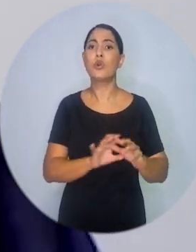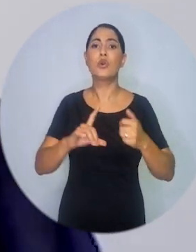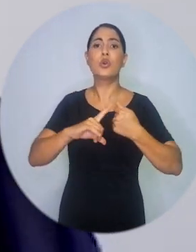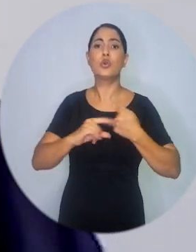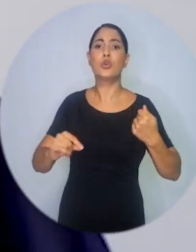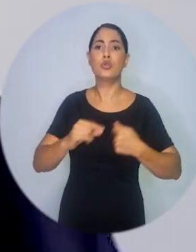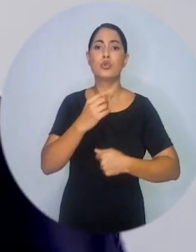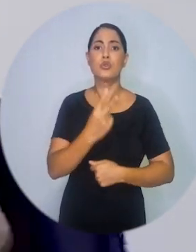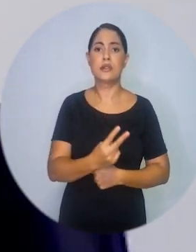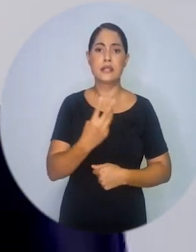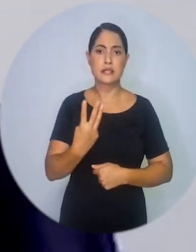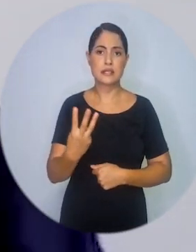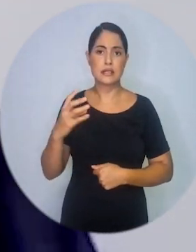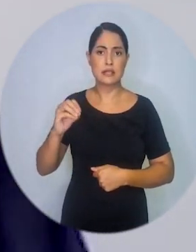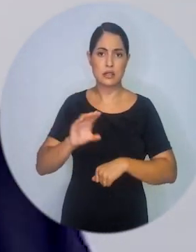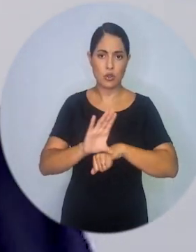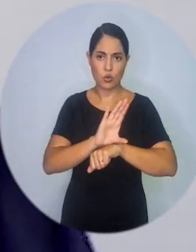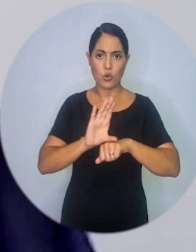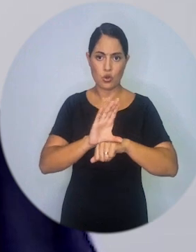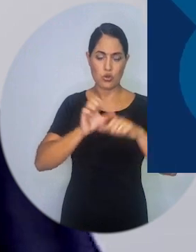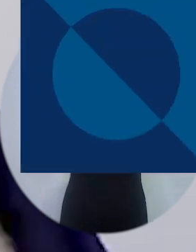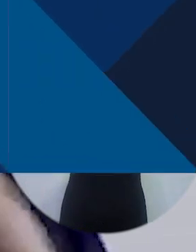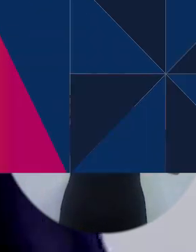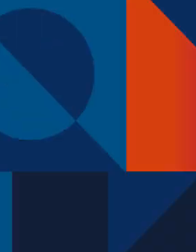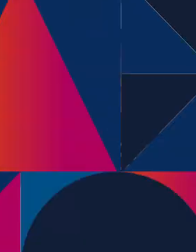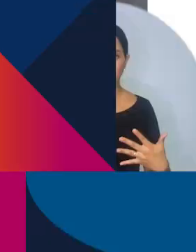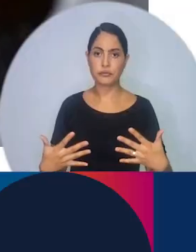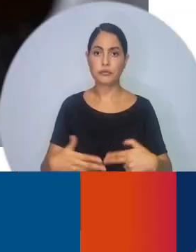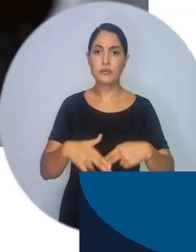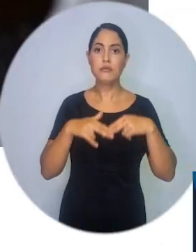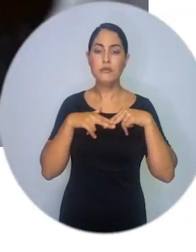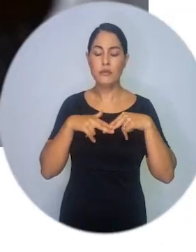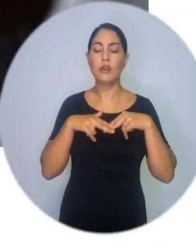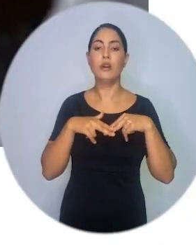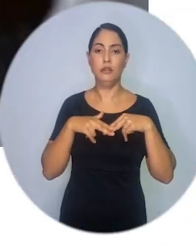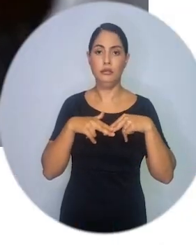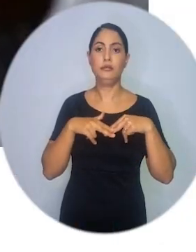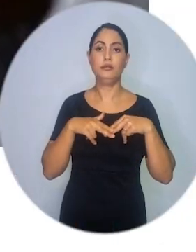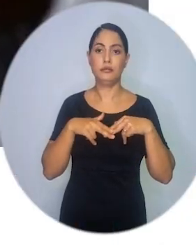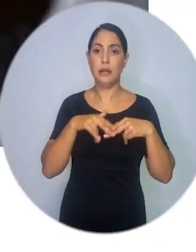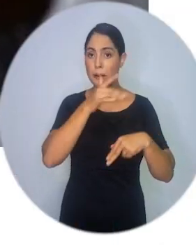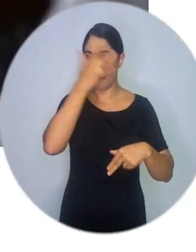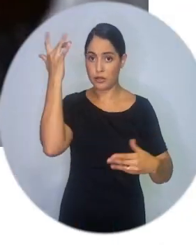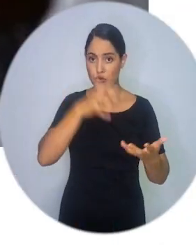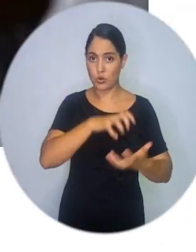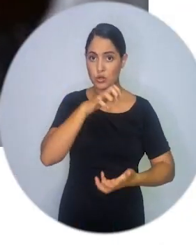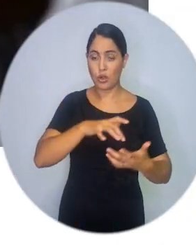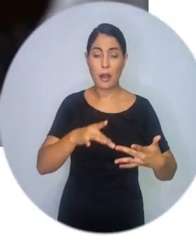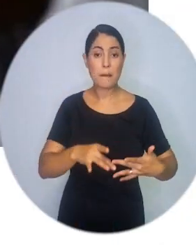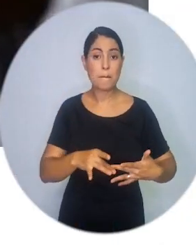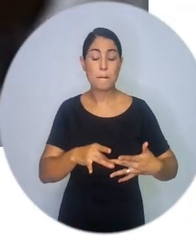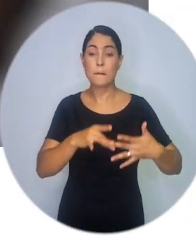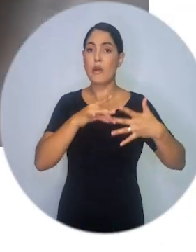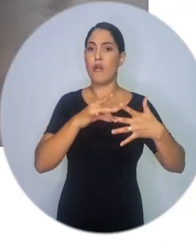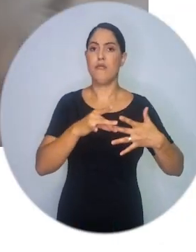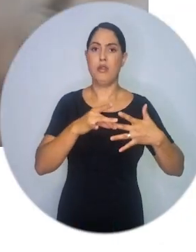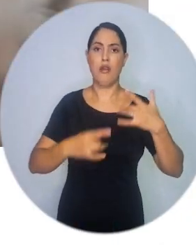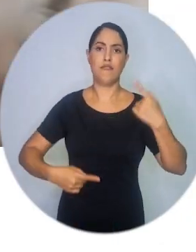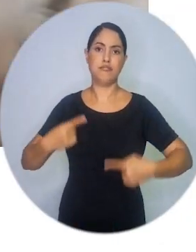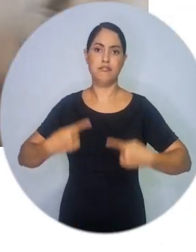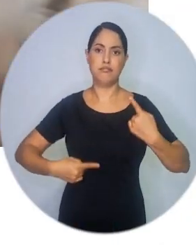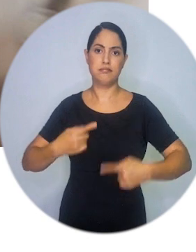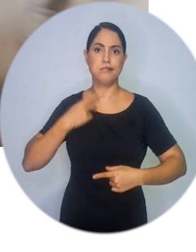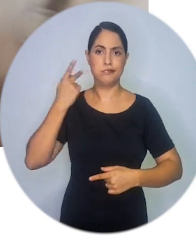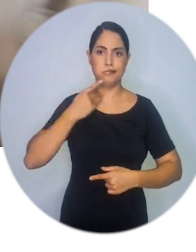próprio artigo 230 da Constituição Federal, que estabelece a esse público uma prioridade